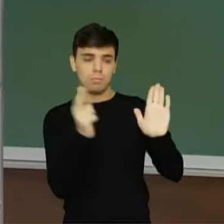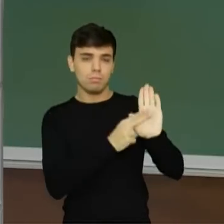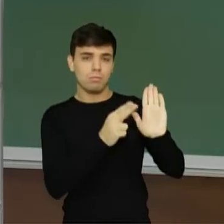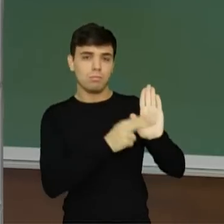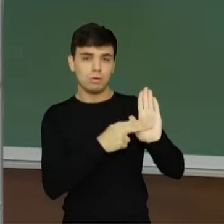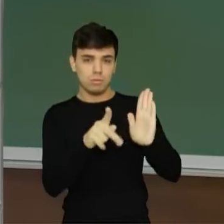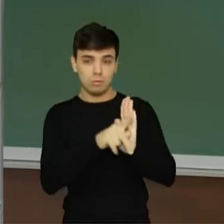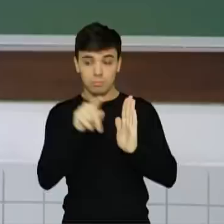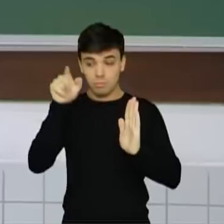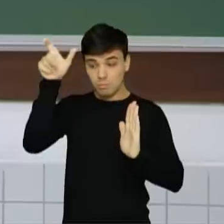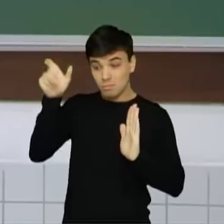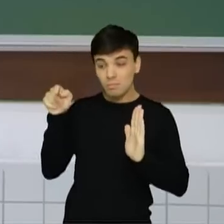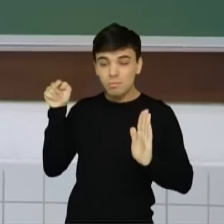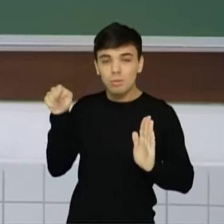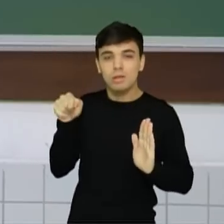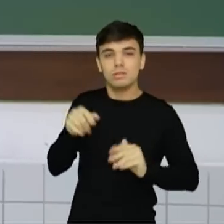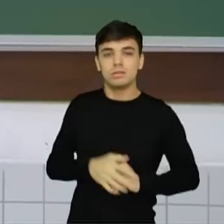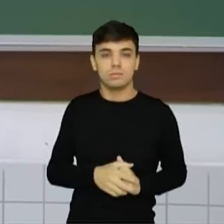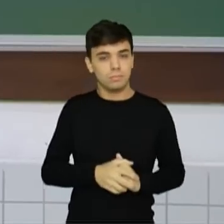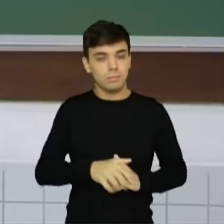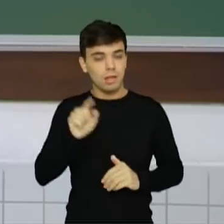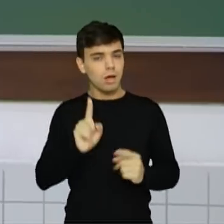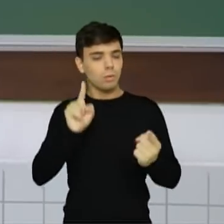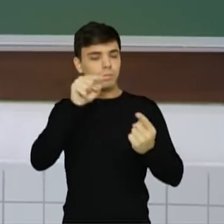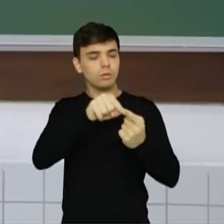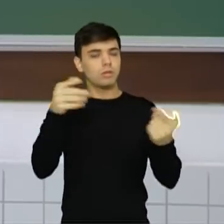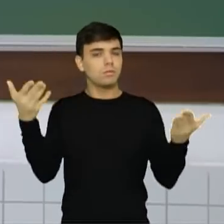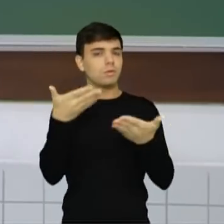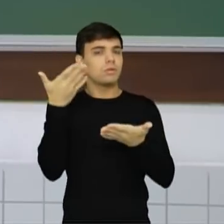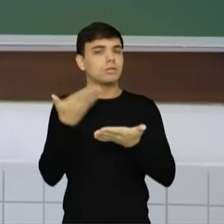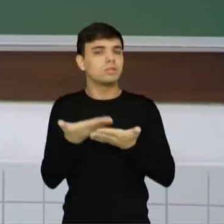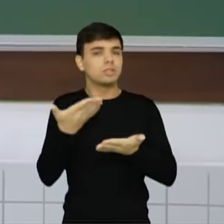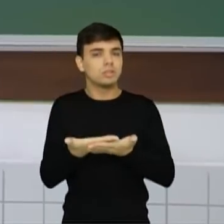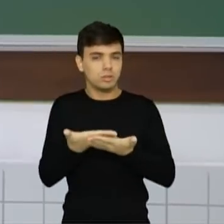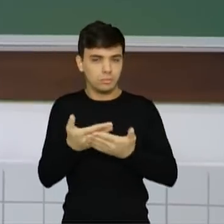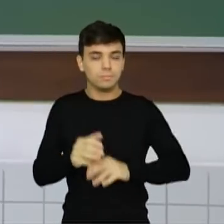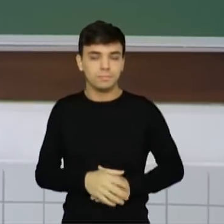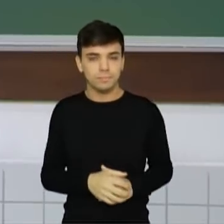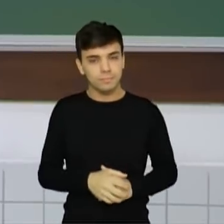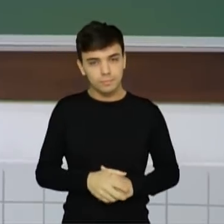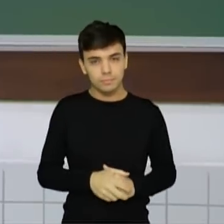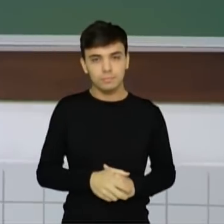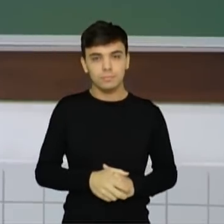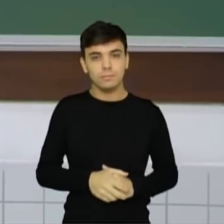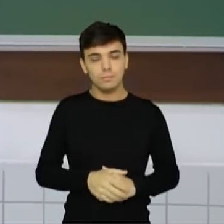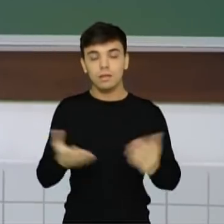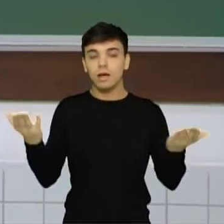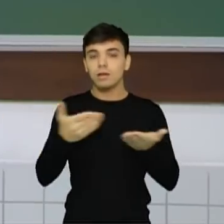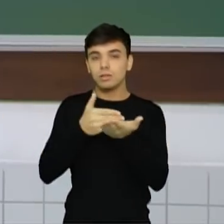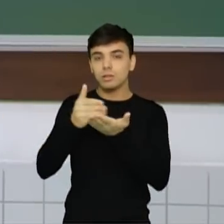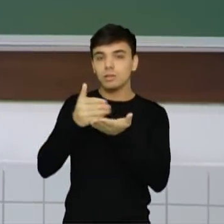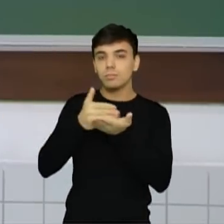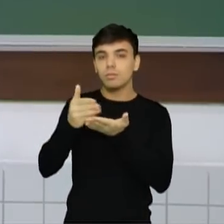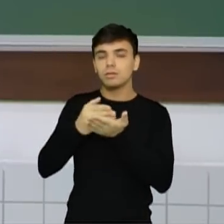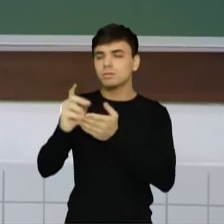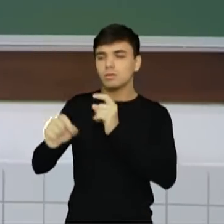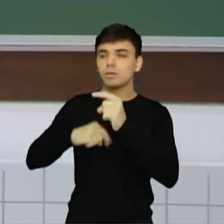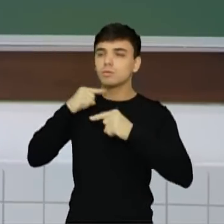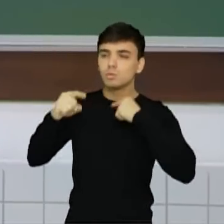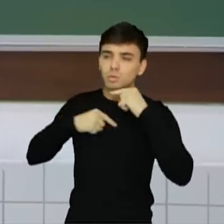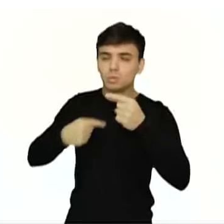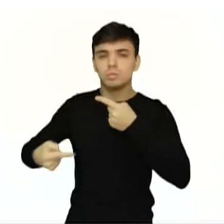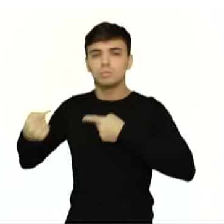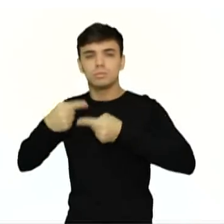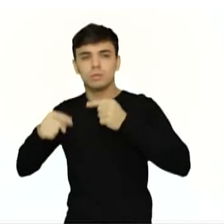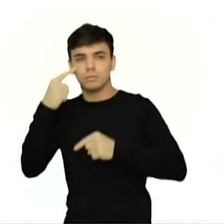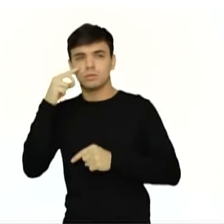conjuração mineira. Esses vão ser os objetivos aí que nós vamos ter para a aula de hoje, certo? Vamos à nossa problematização. Já viram